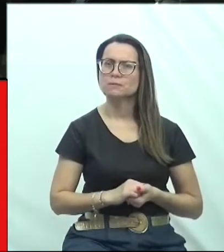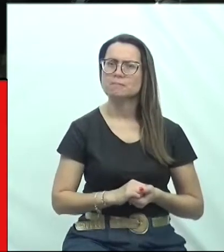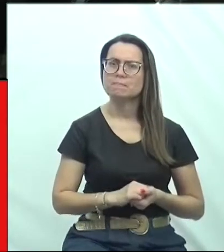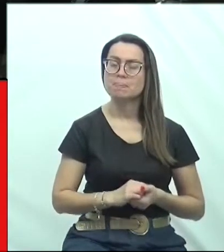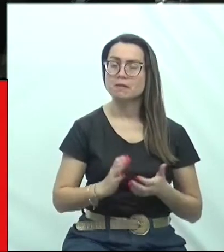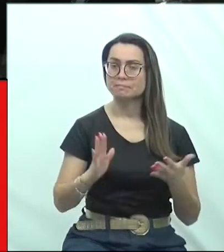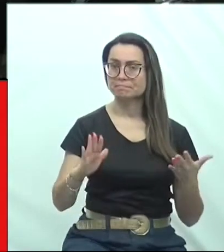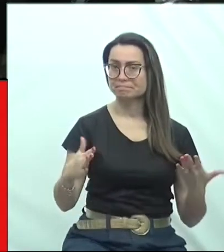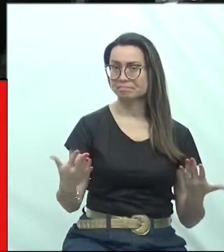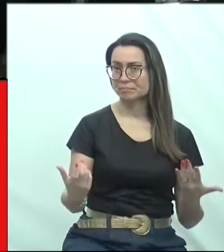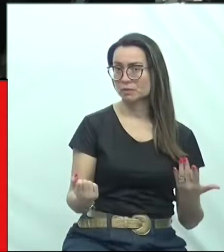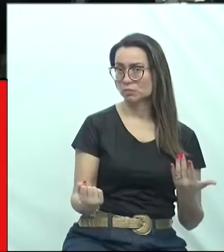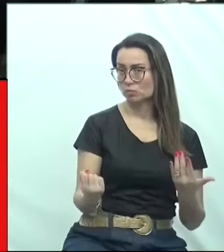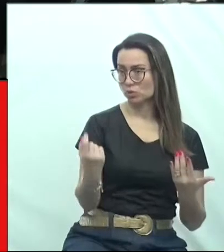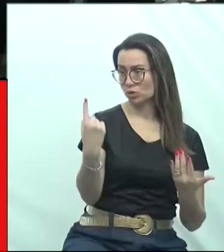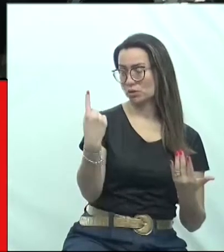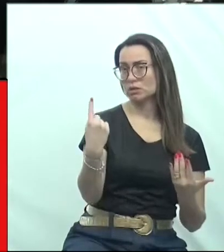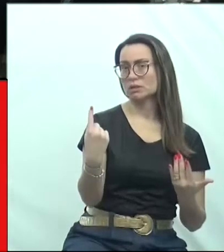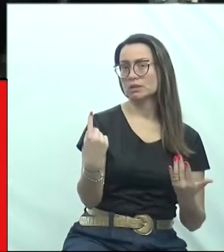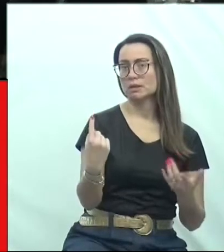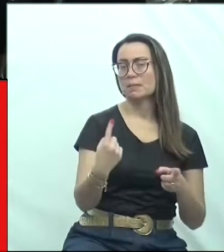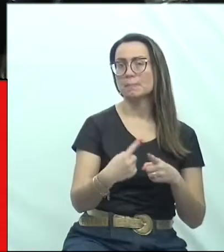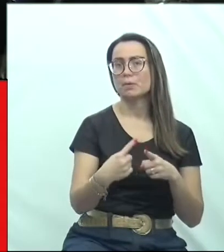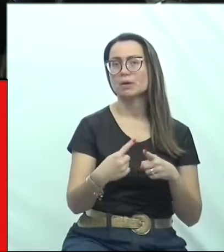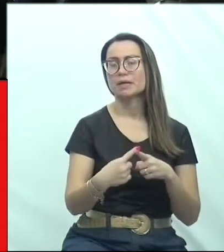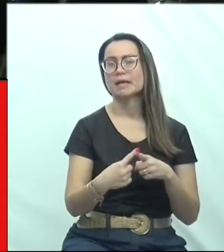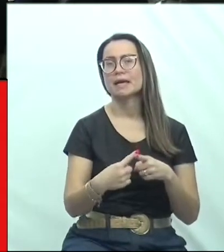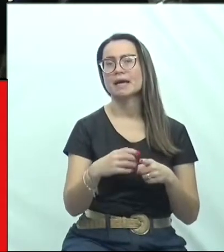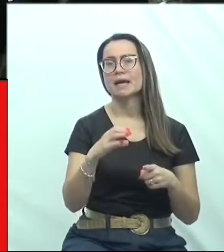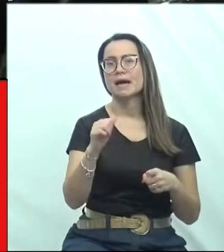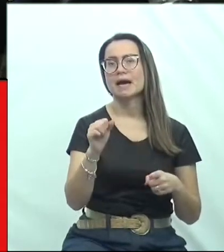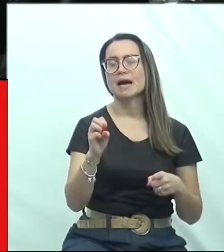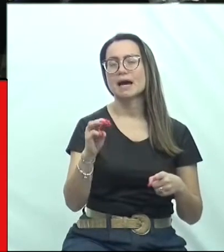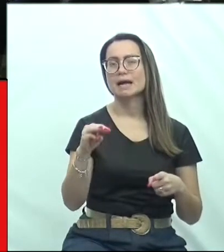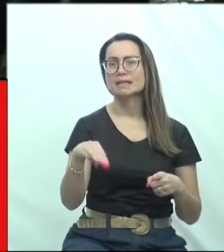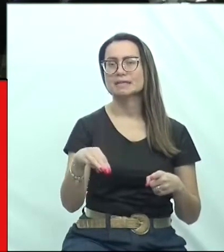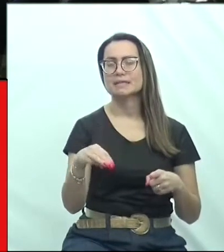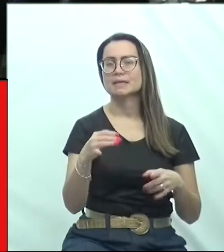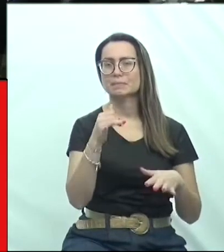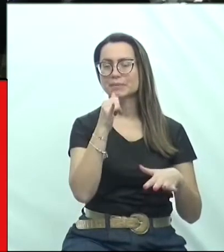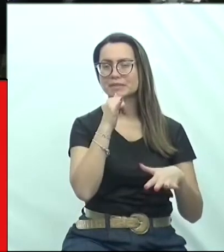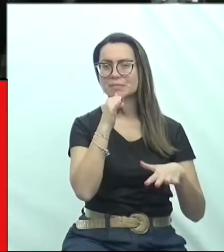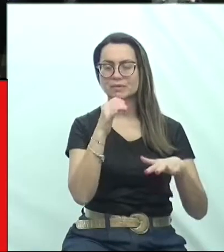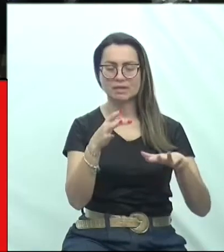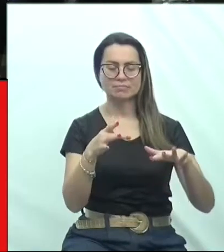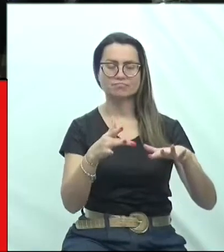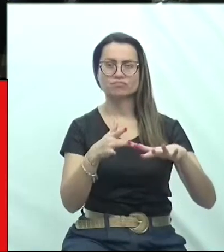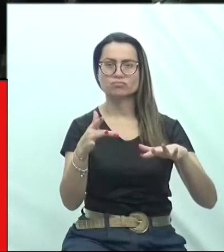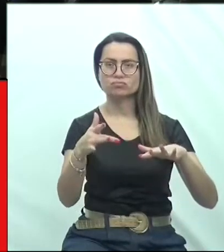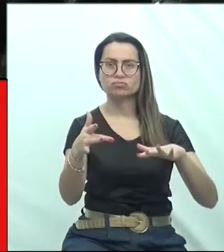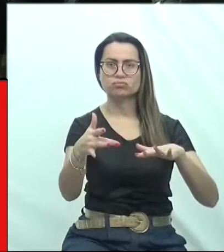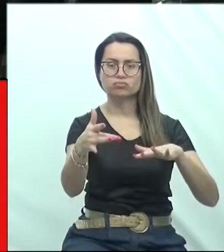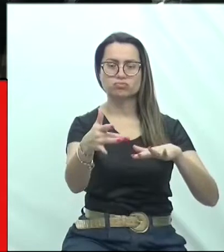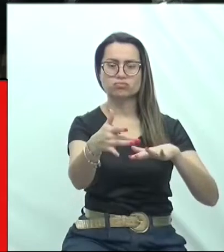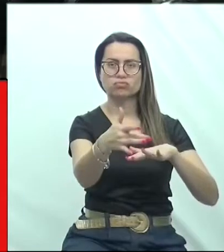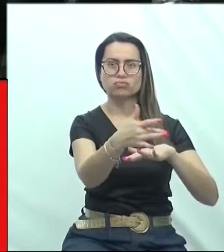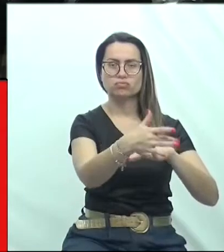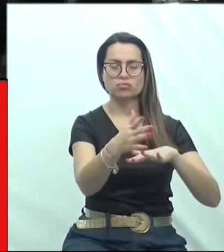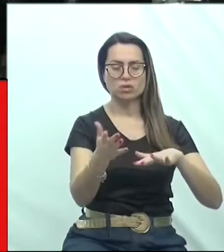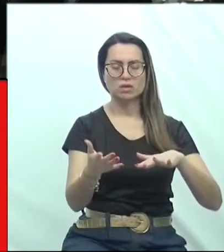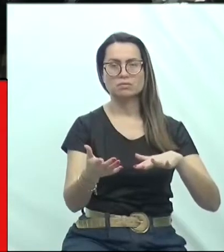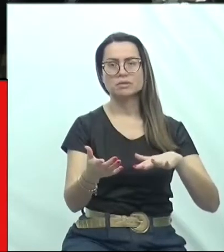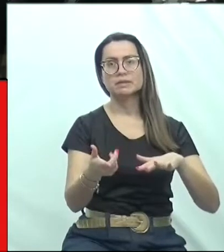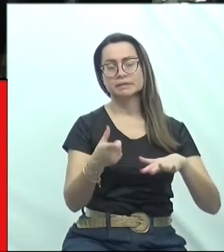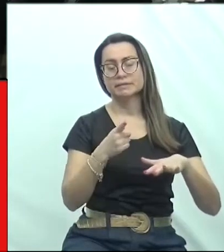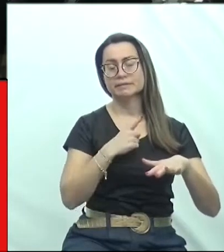causa estranheza é porque a Casan ela tem uma rede só e dessa rede é derivado os ramais, né? Então existia um ramal anterior ao de vocês,